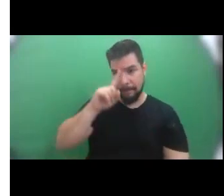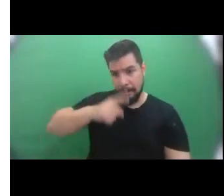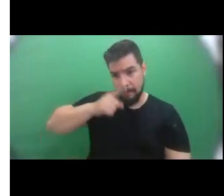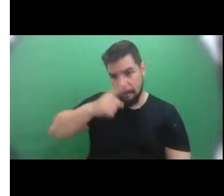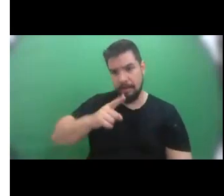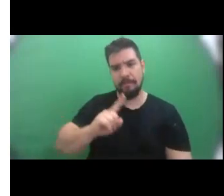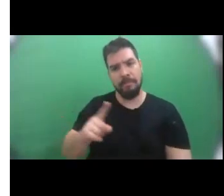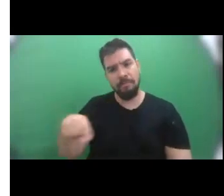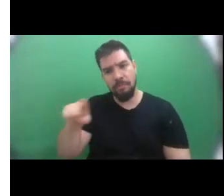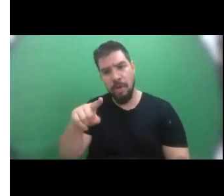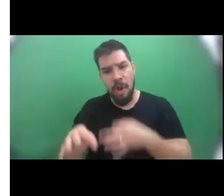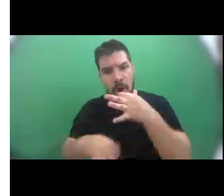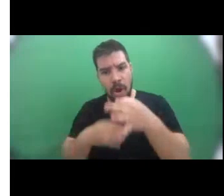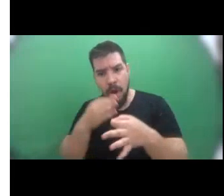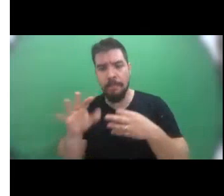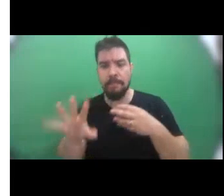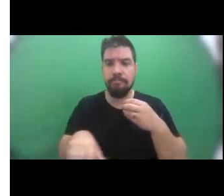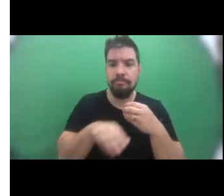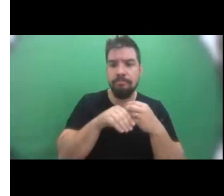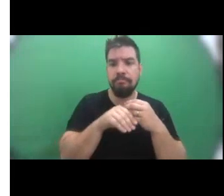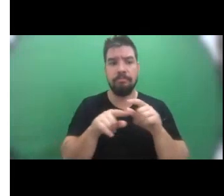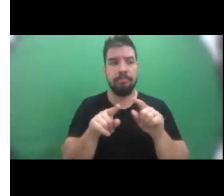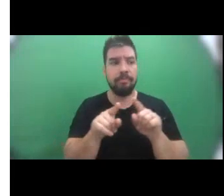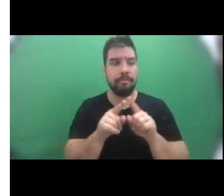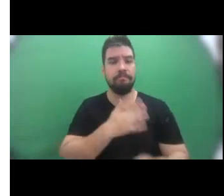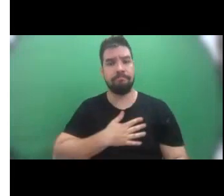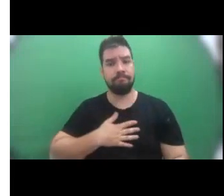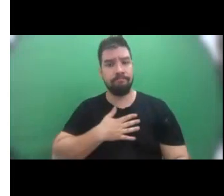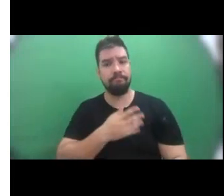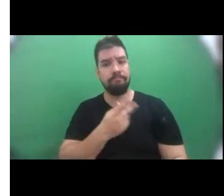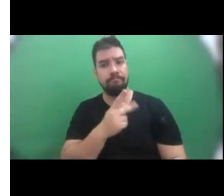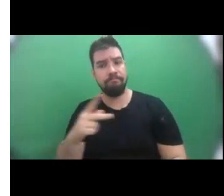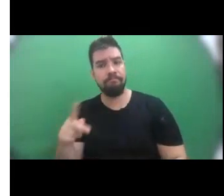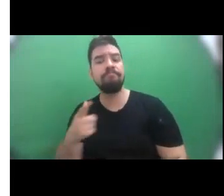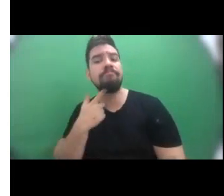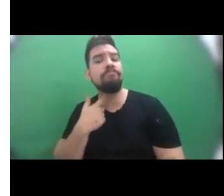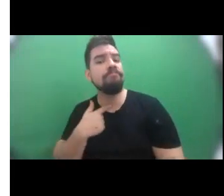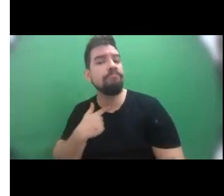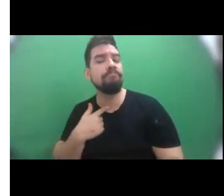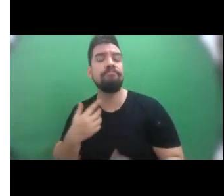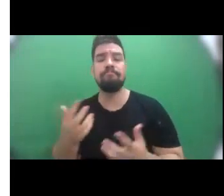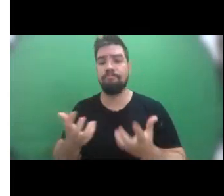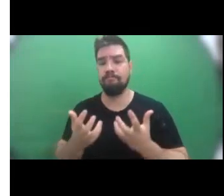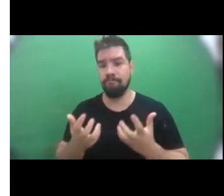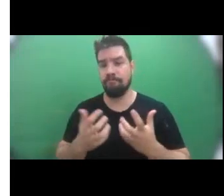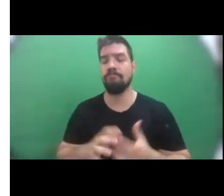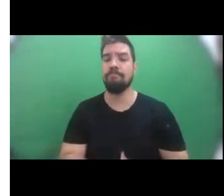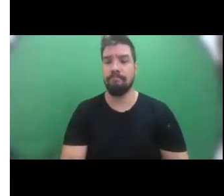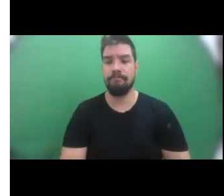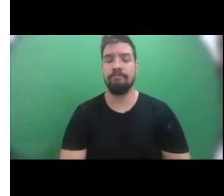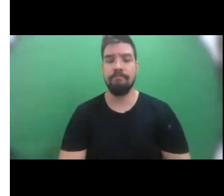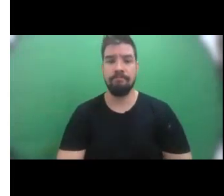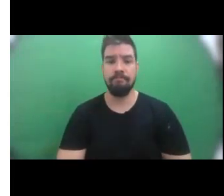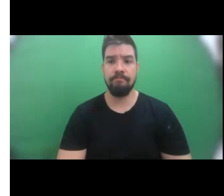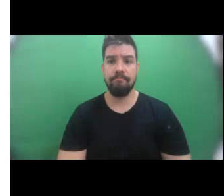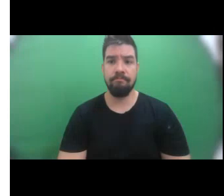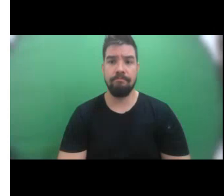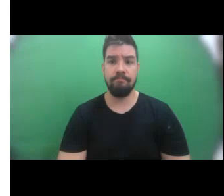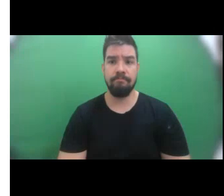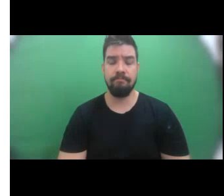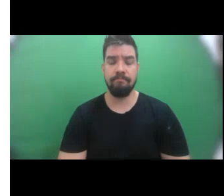coordenação, mas que também contemple algum desejo do grupo de alunos, tá bom? E aí